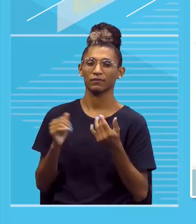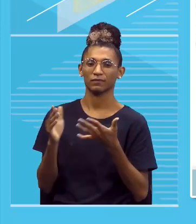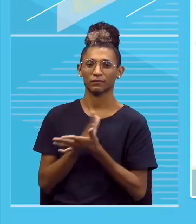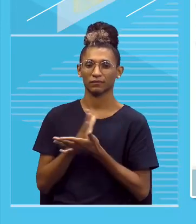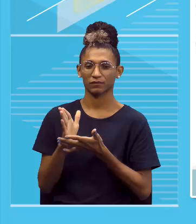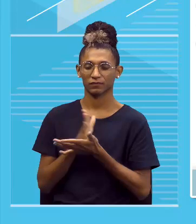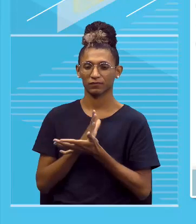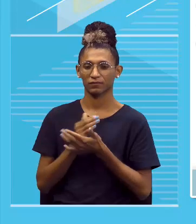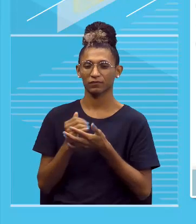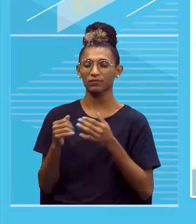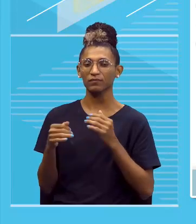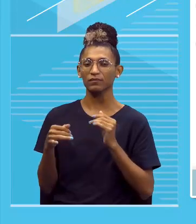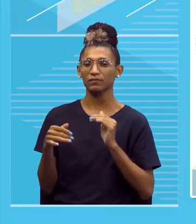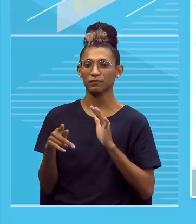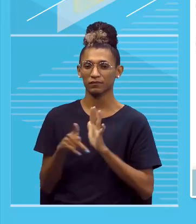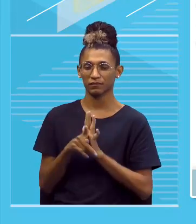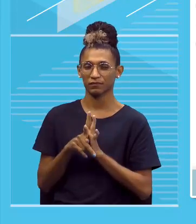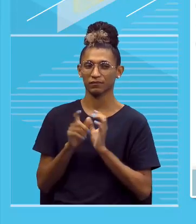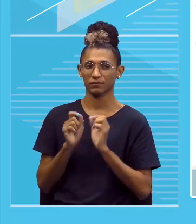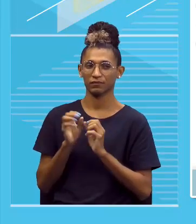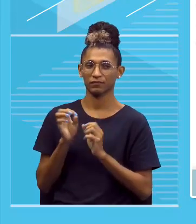propriedades destinadas